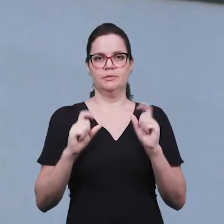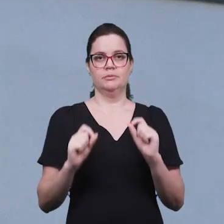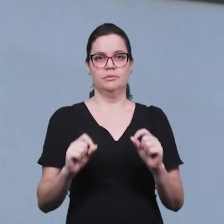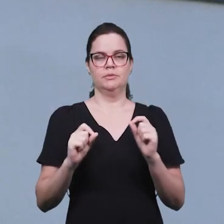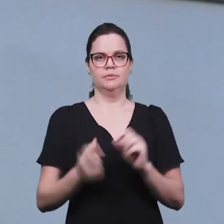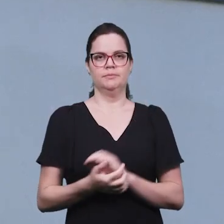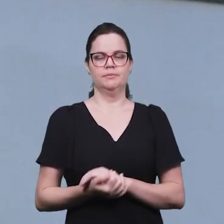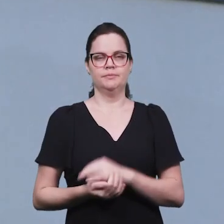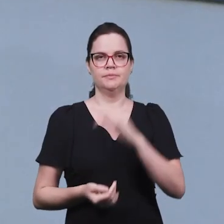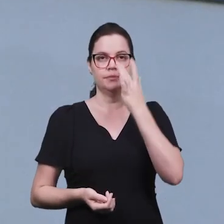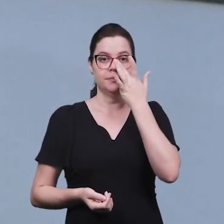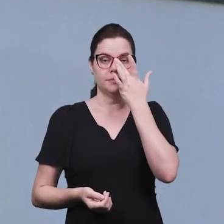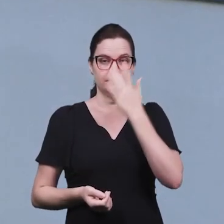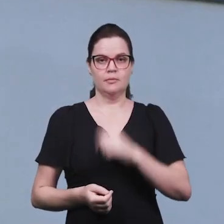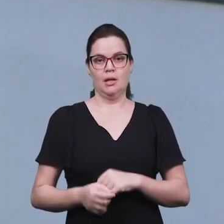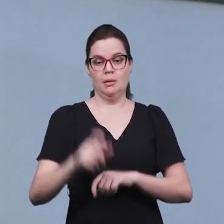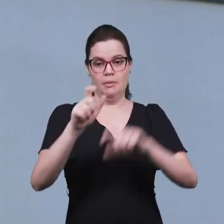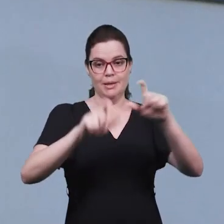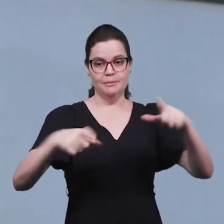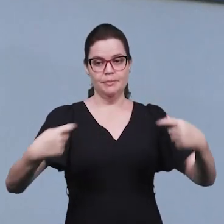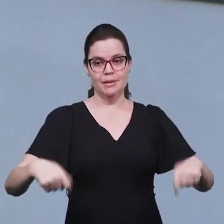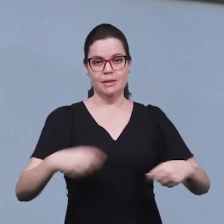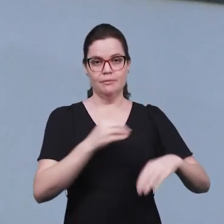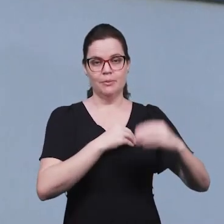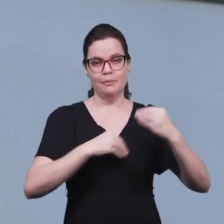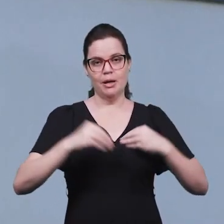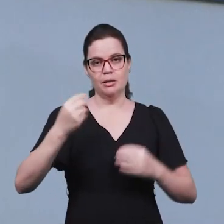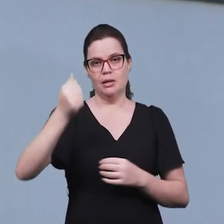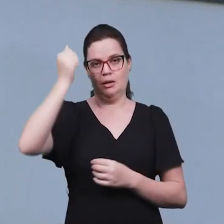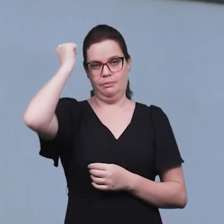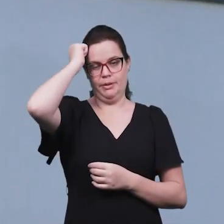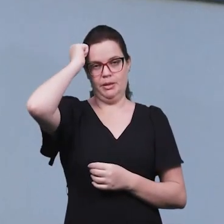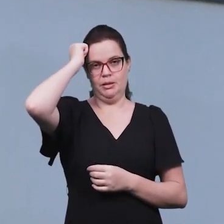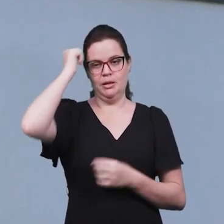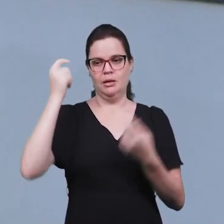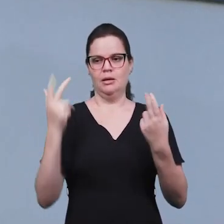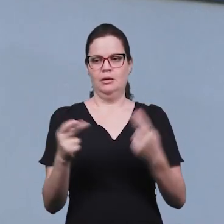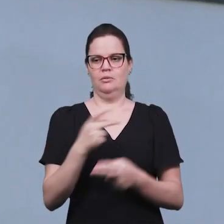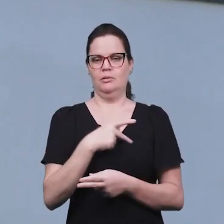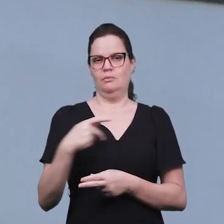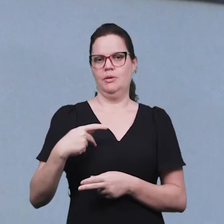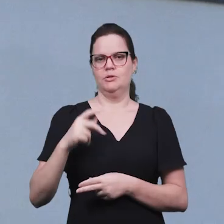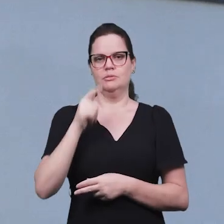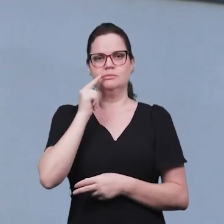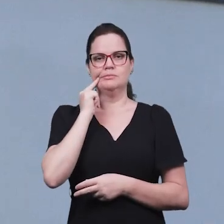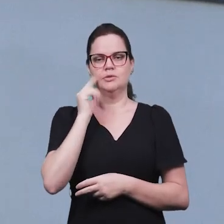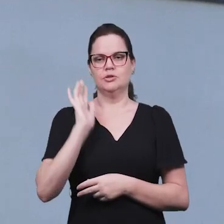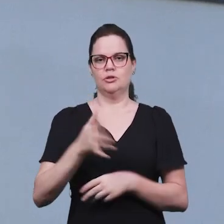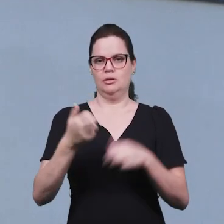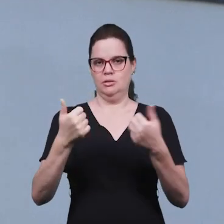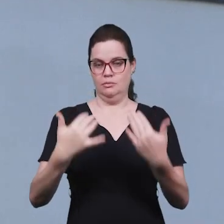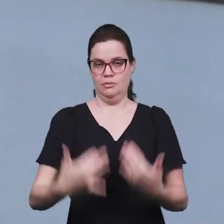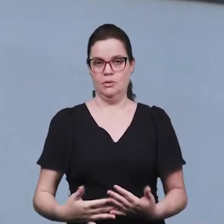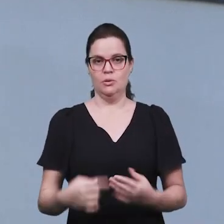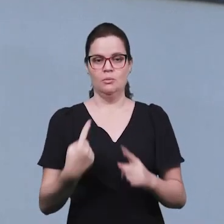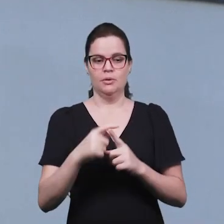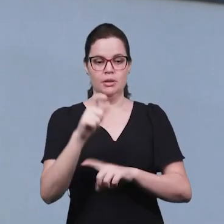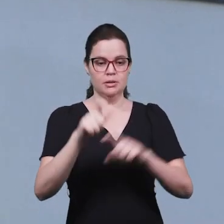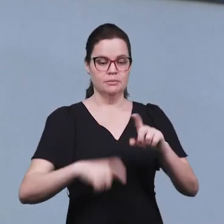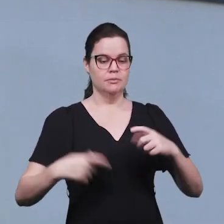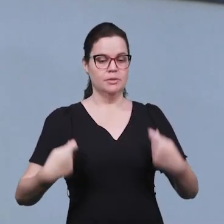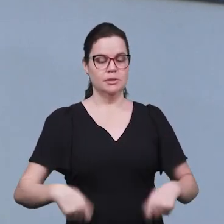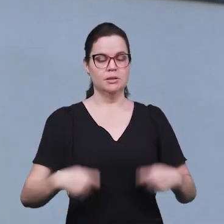era o chamado ao arrependimento, que o pastor Juliano citou aqui no início, para que o homem pudesse